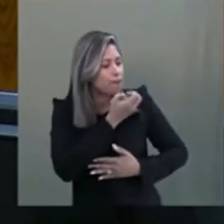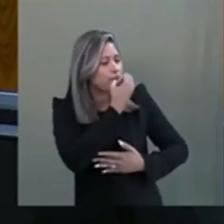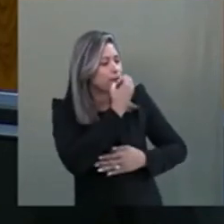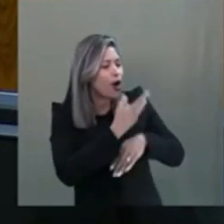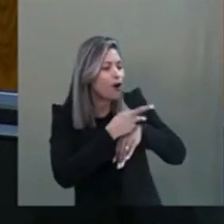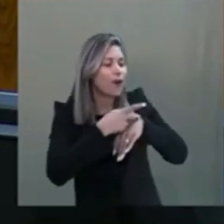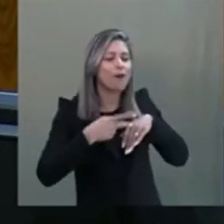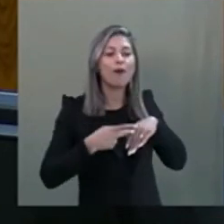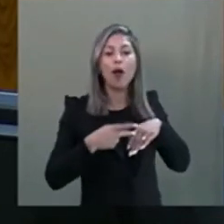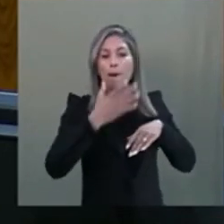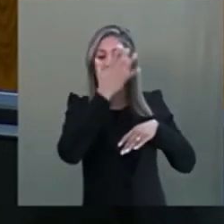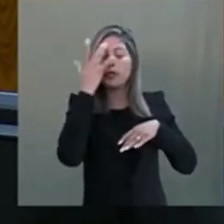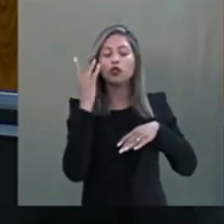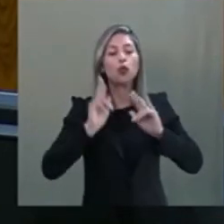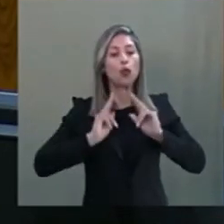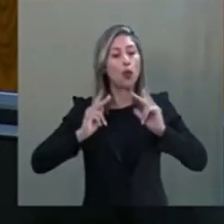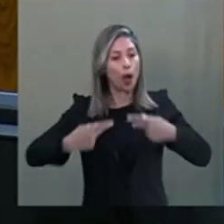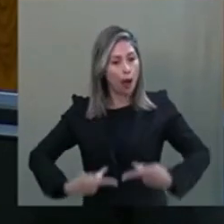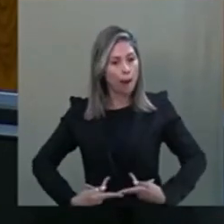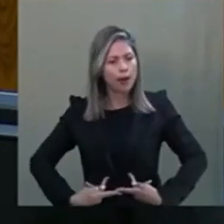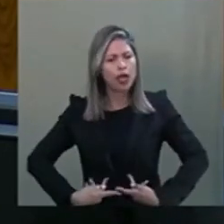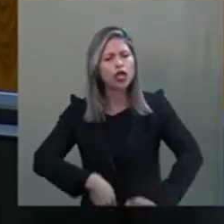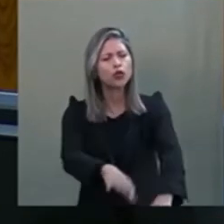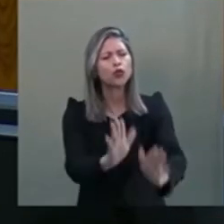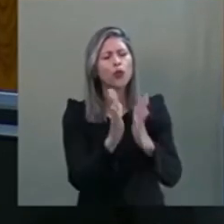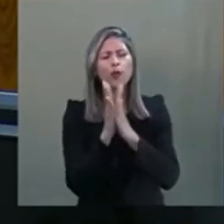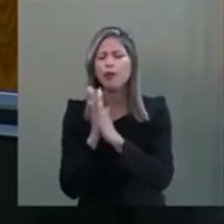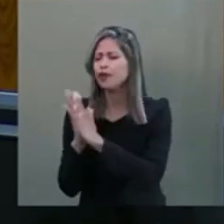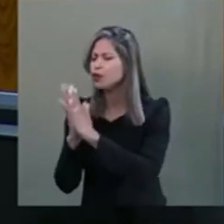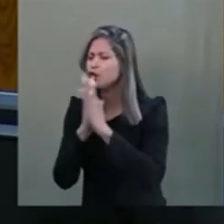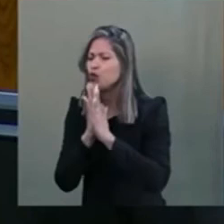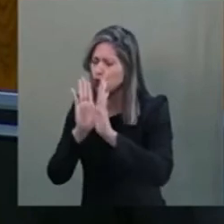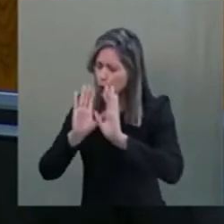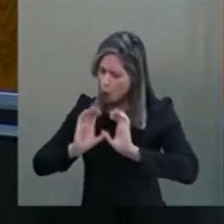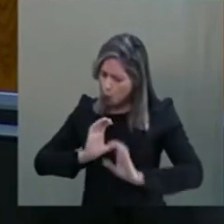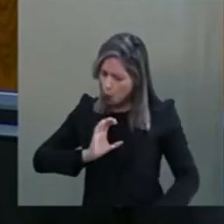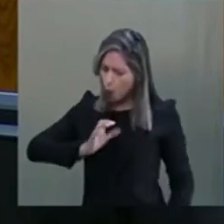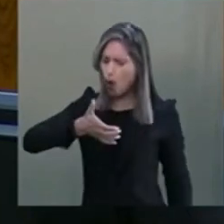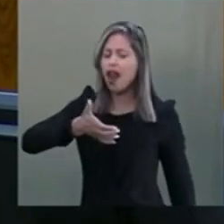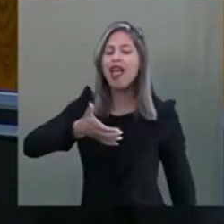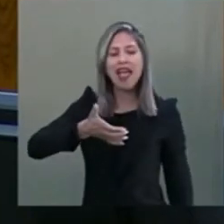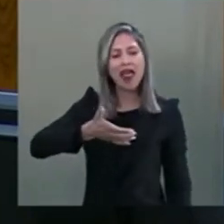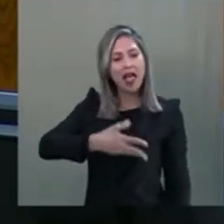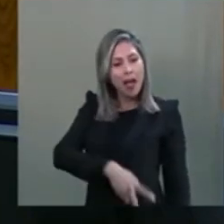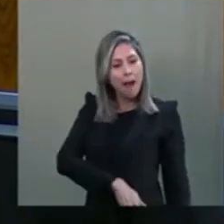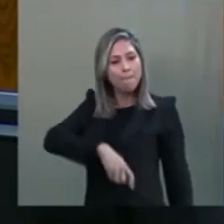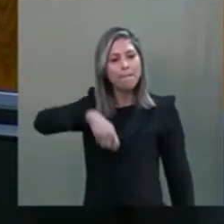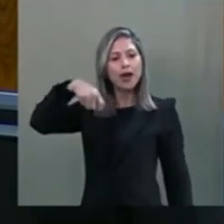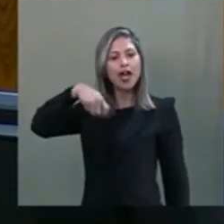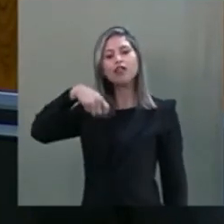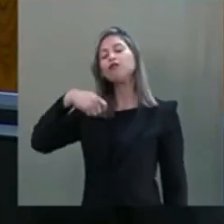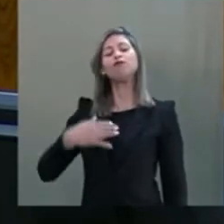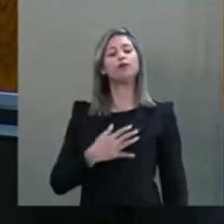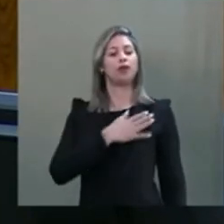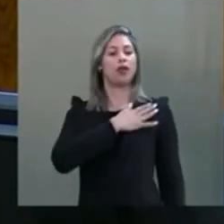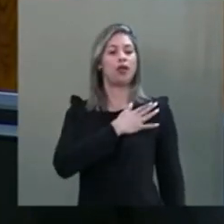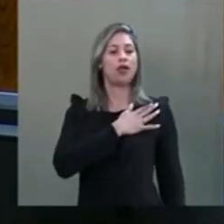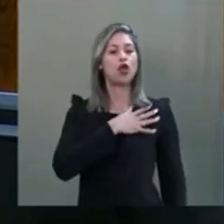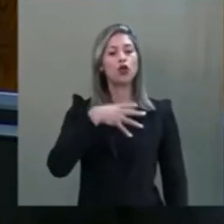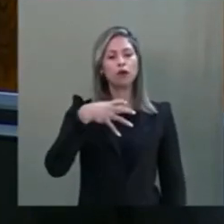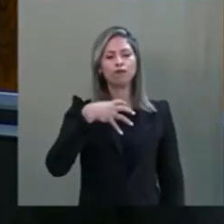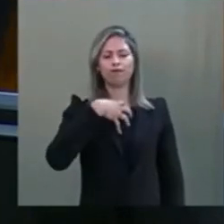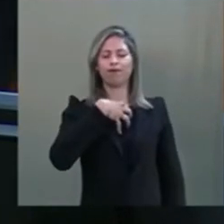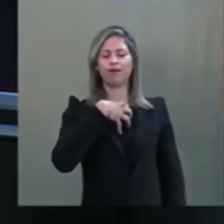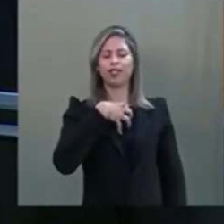humanos. Honremos, enfim, a coragem, o patriotismo e o espírito